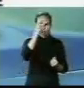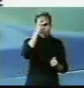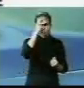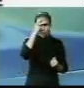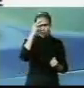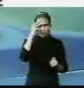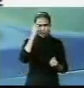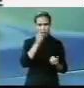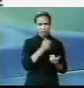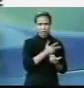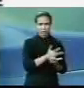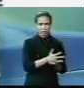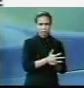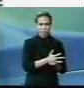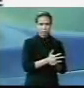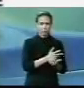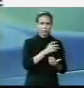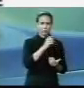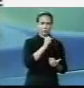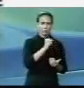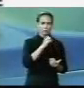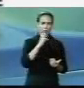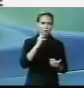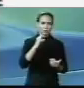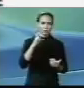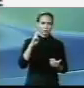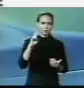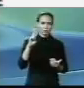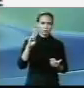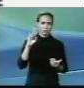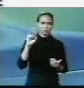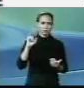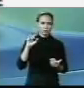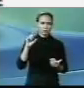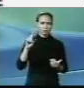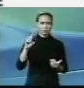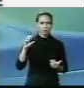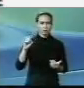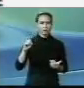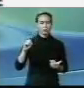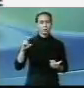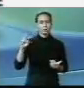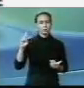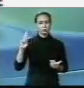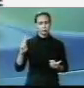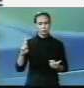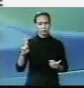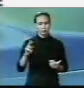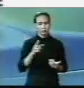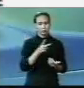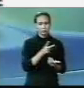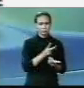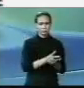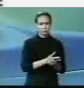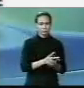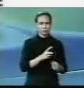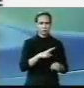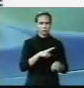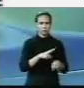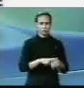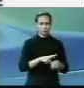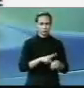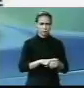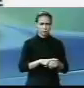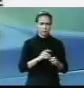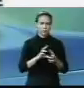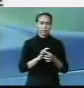tempo. Complexo, né? Vamos ver, parece ser, mas não é. Então ele atua como cliente e servidor ao mesmo tempo. E que